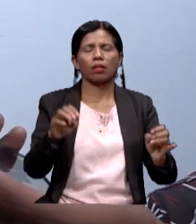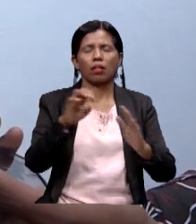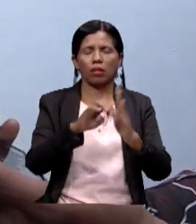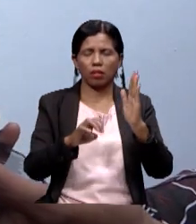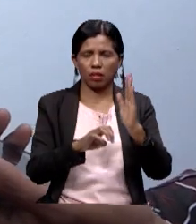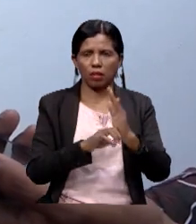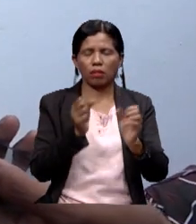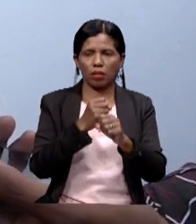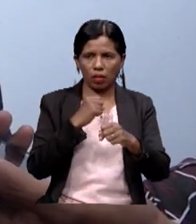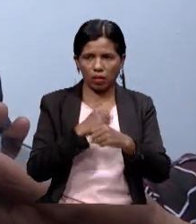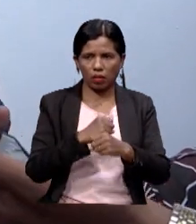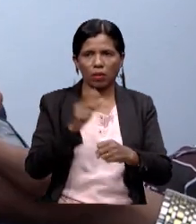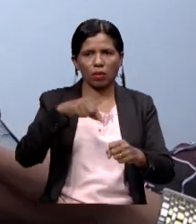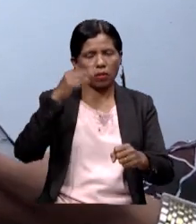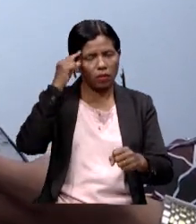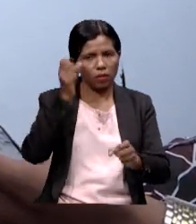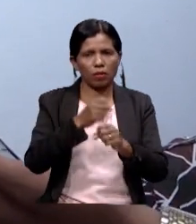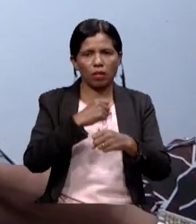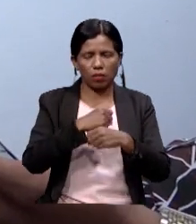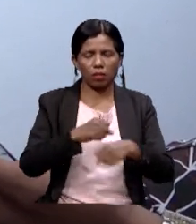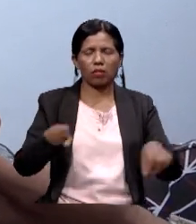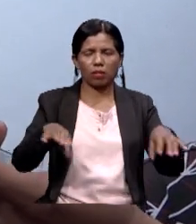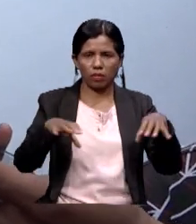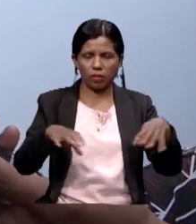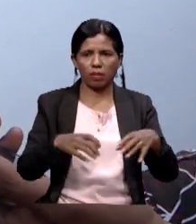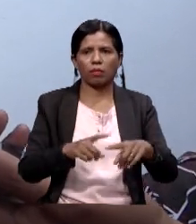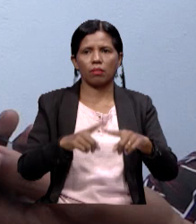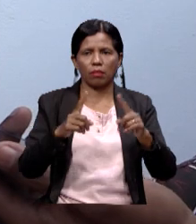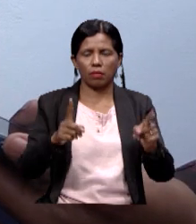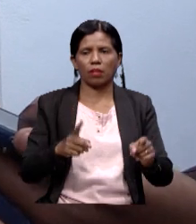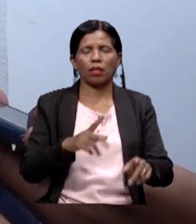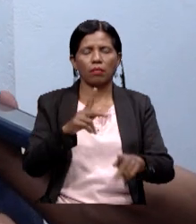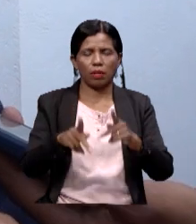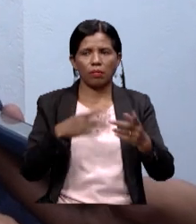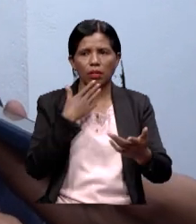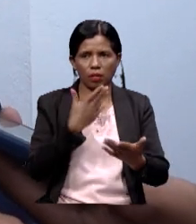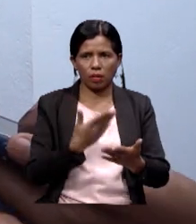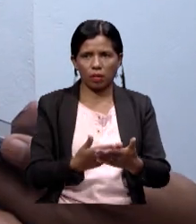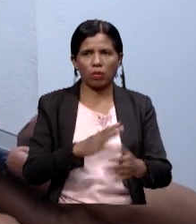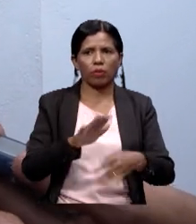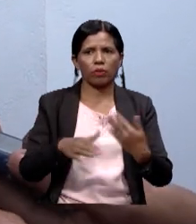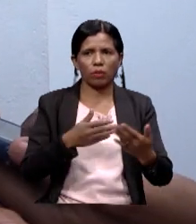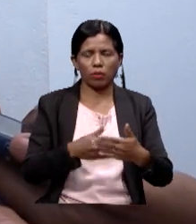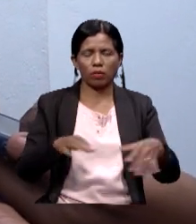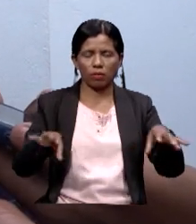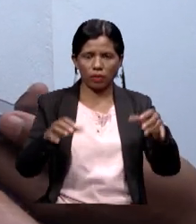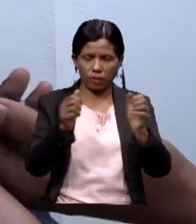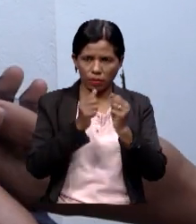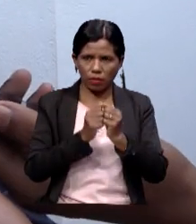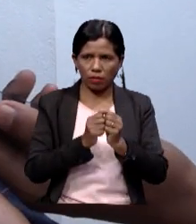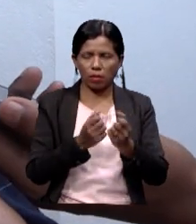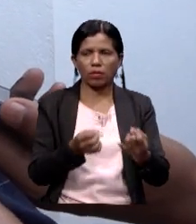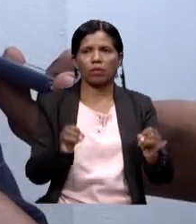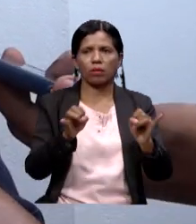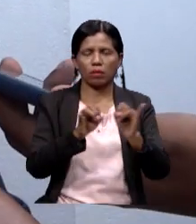canar, governo hal ne canar, los grae. Mas no dar se dar um dever media, com tudo tem que colaborar mal. Para instituição com